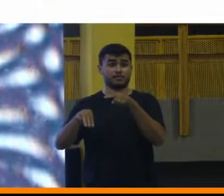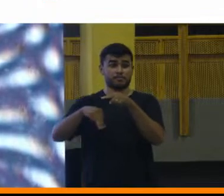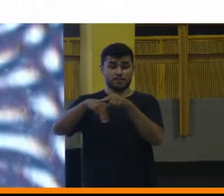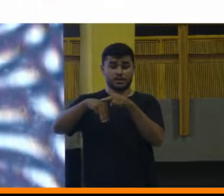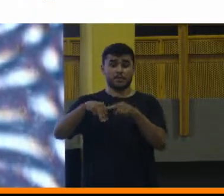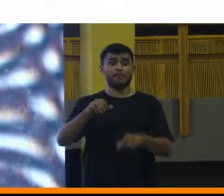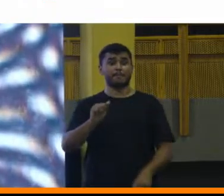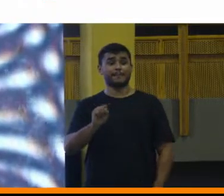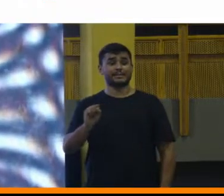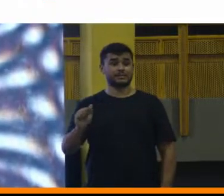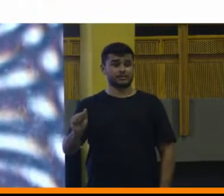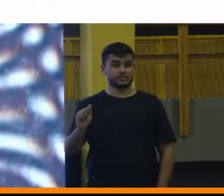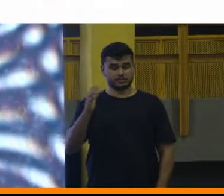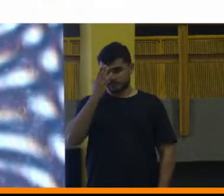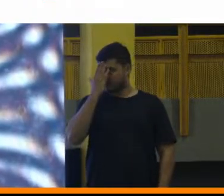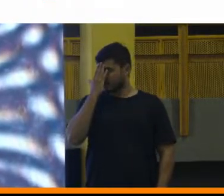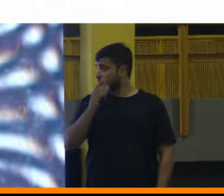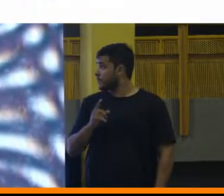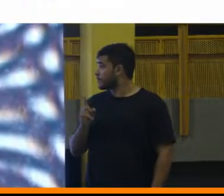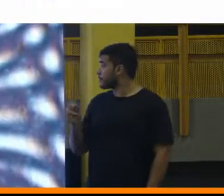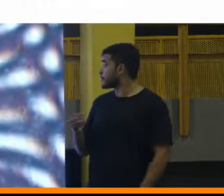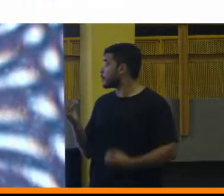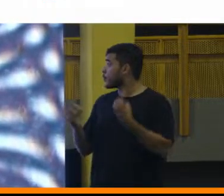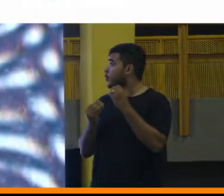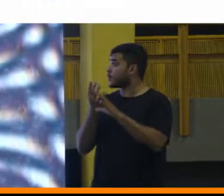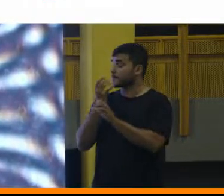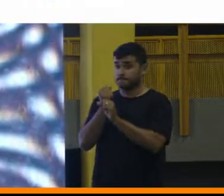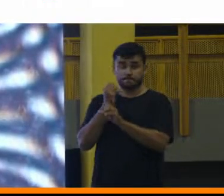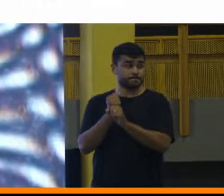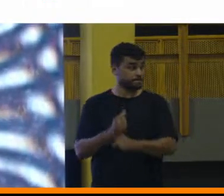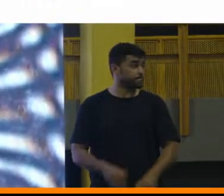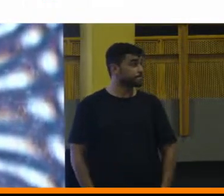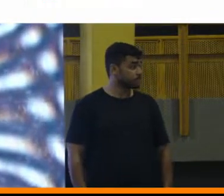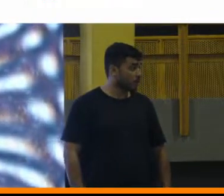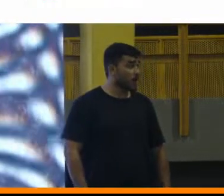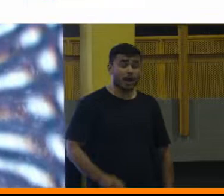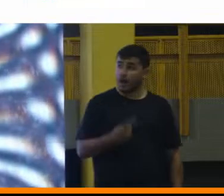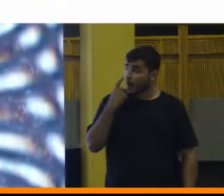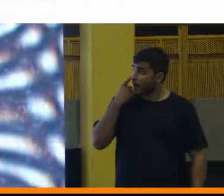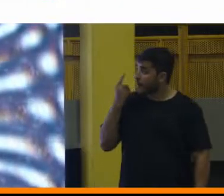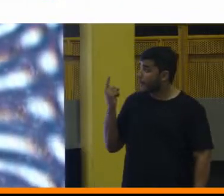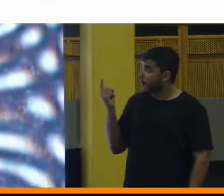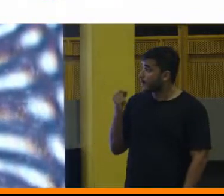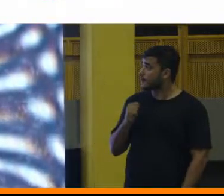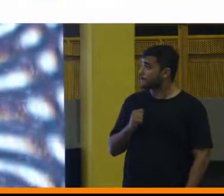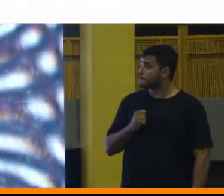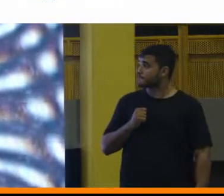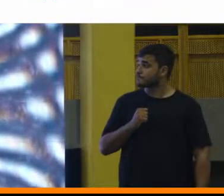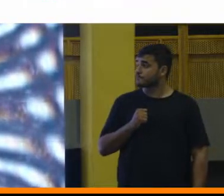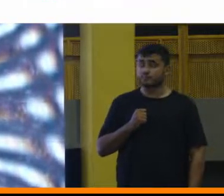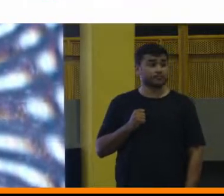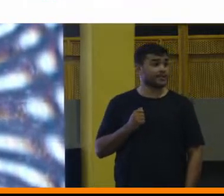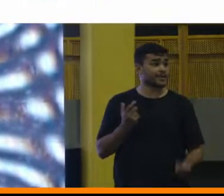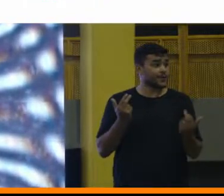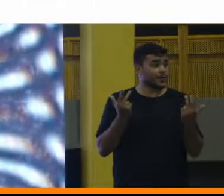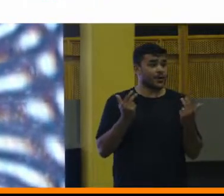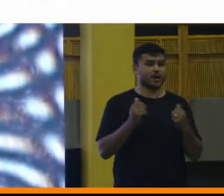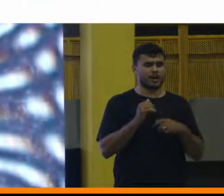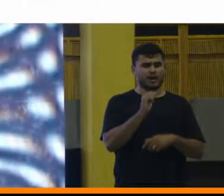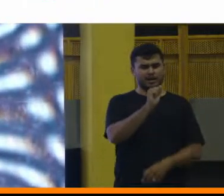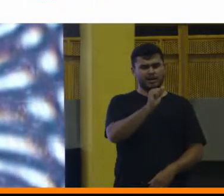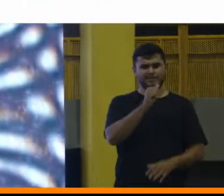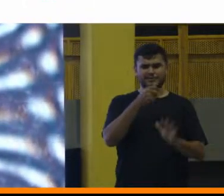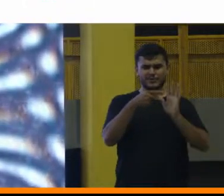feito. O produto dos meios é igual ao produto dos extremos, né? E assim, força resultante é igual a